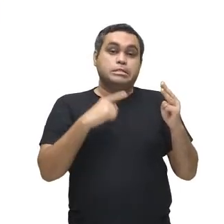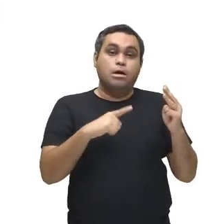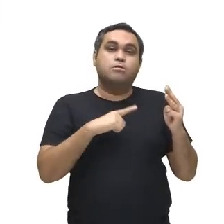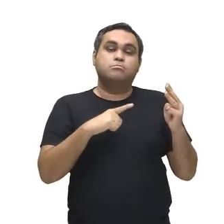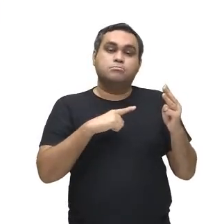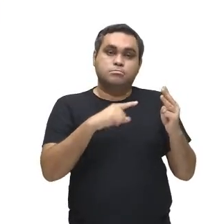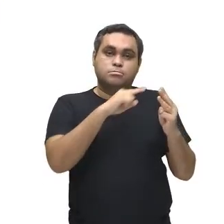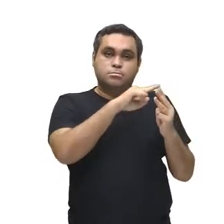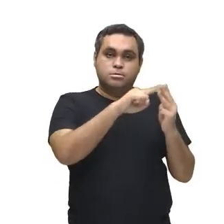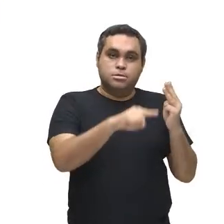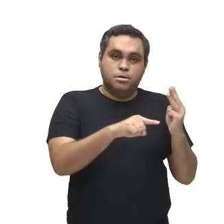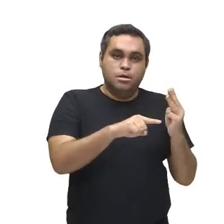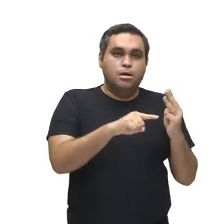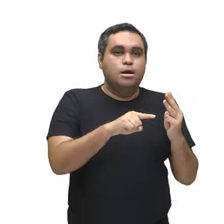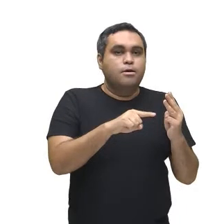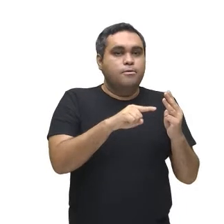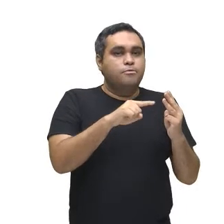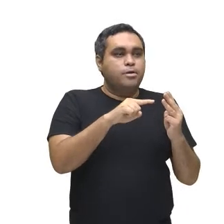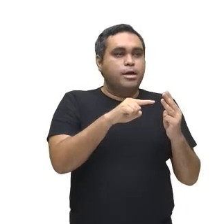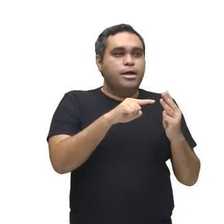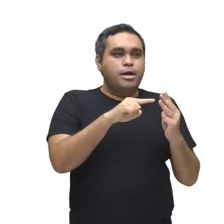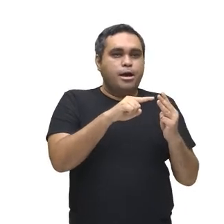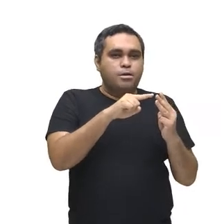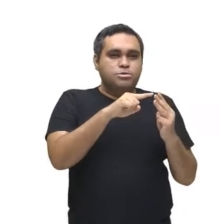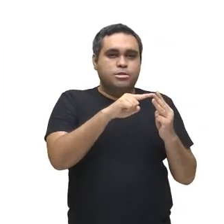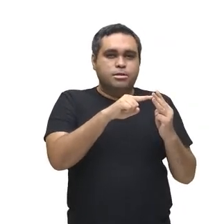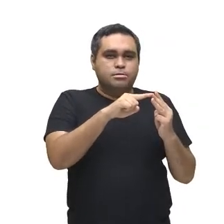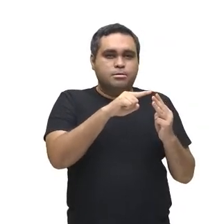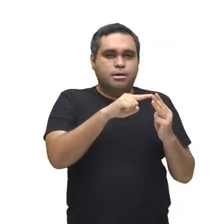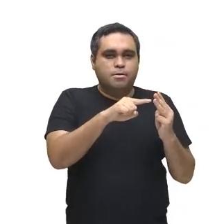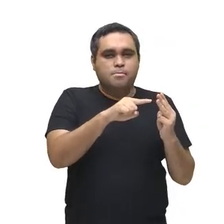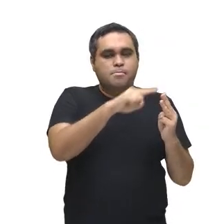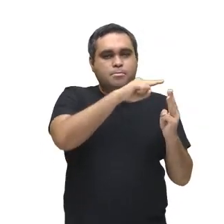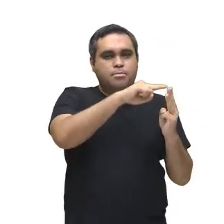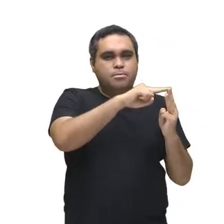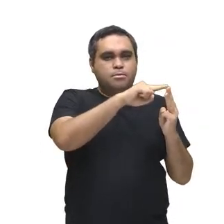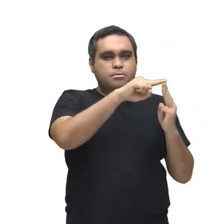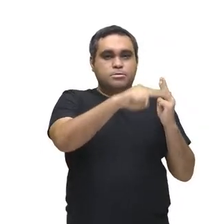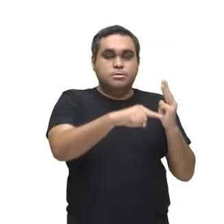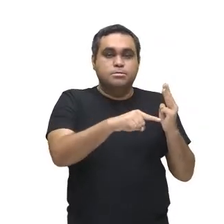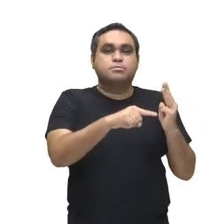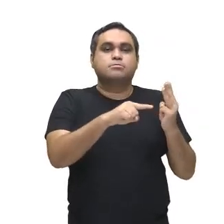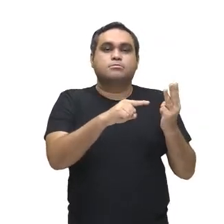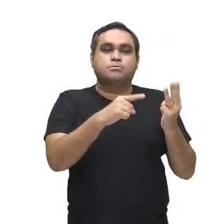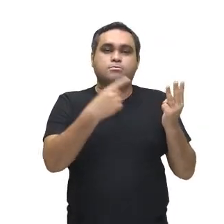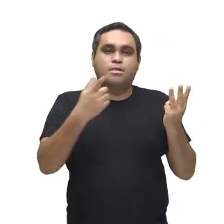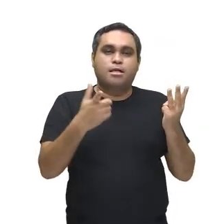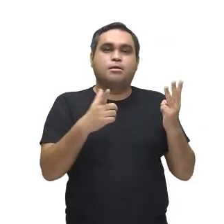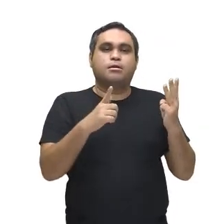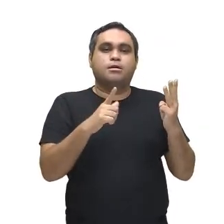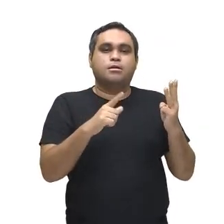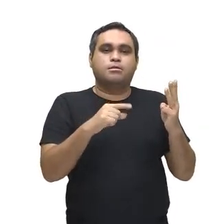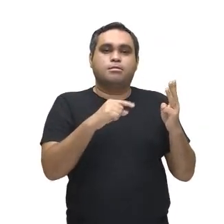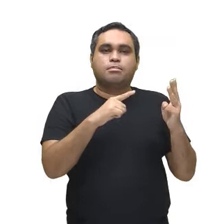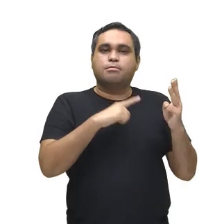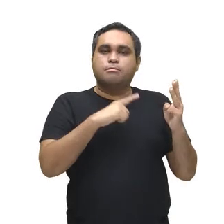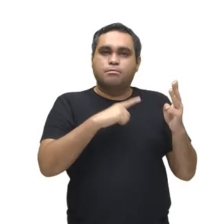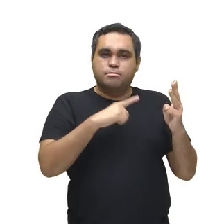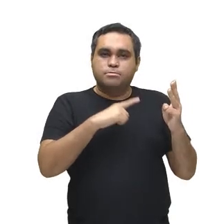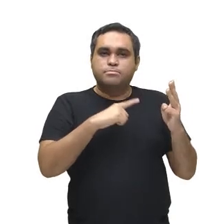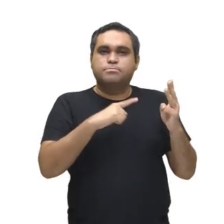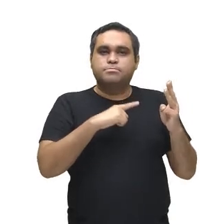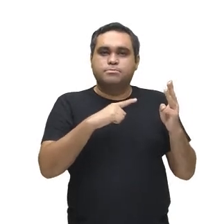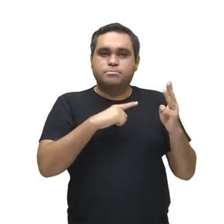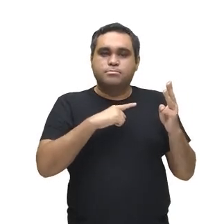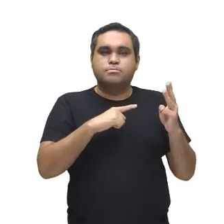três, existem outras potências ali menores, que também, digamos que, orbitam ao redor dessas grandes potências.